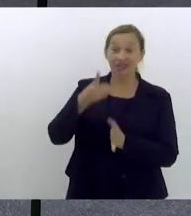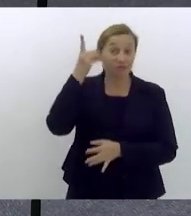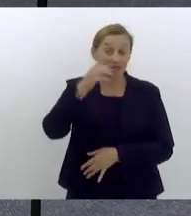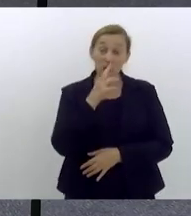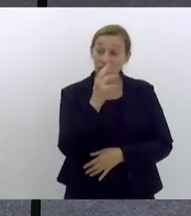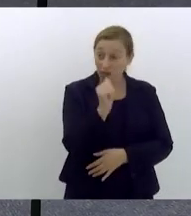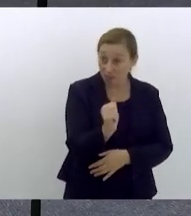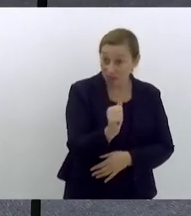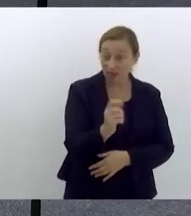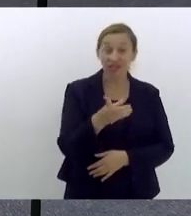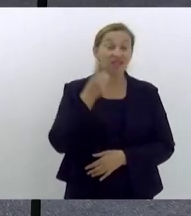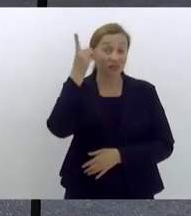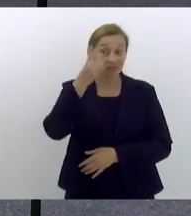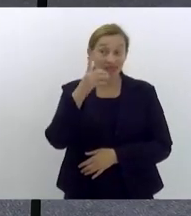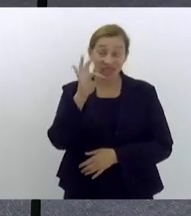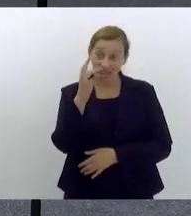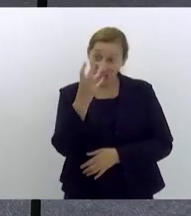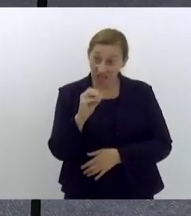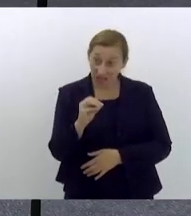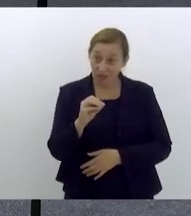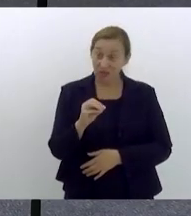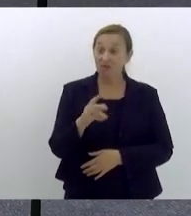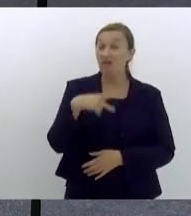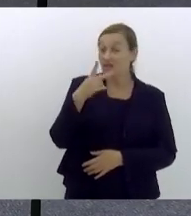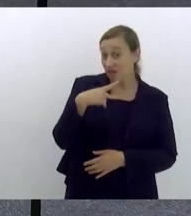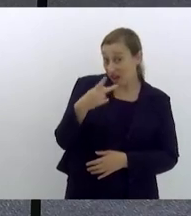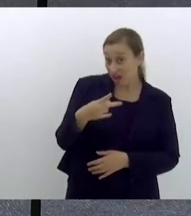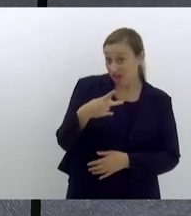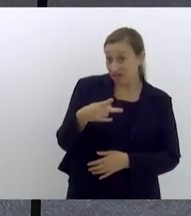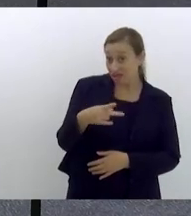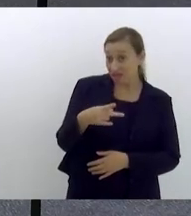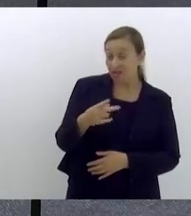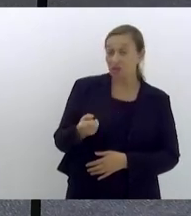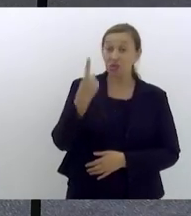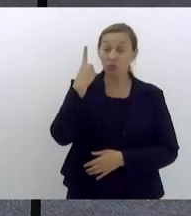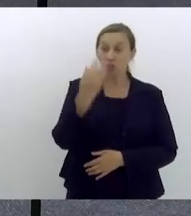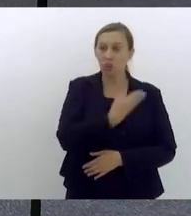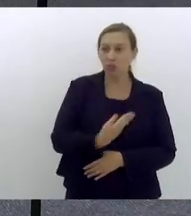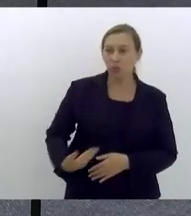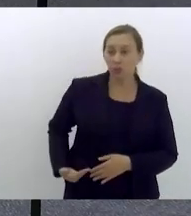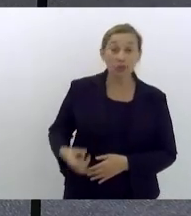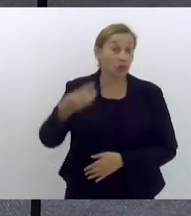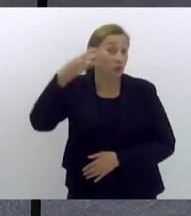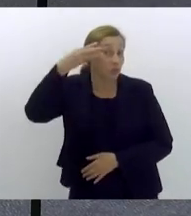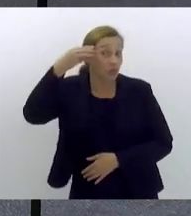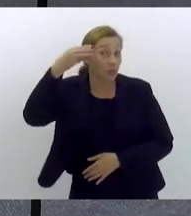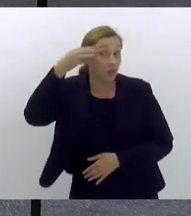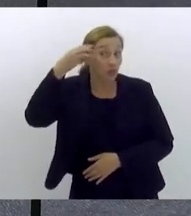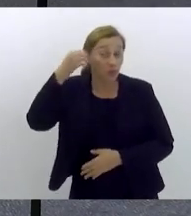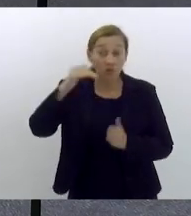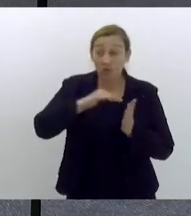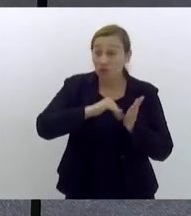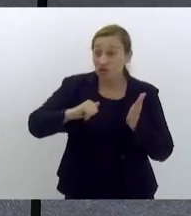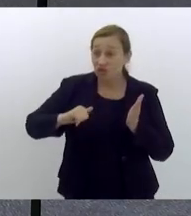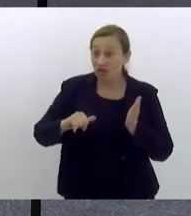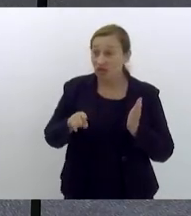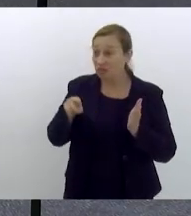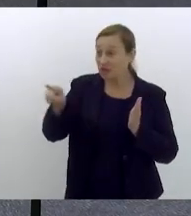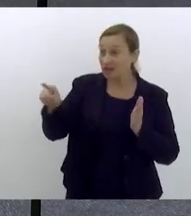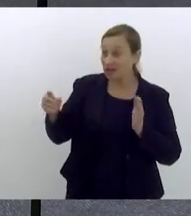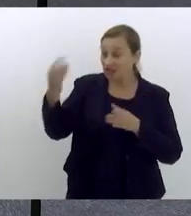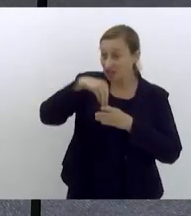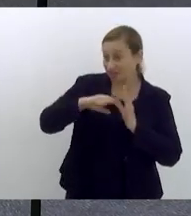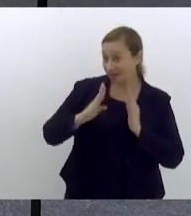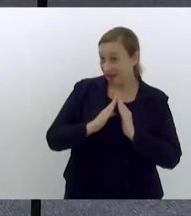Deputado Gagliasso inclusive falaram o seguinte que o ex-governador Wilson witzel foi tirado por eles dentro da casa